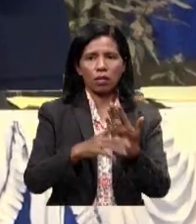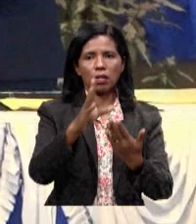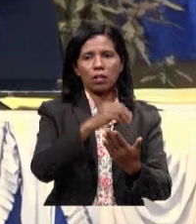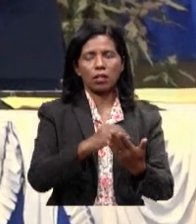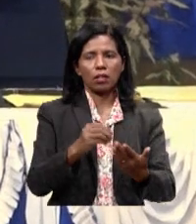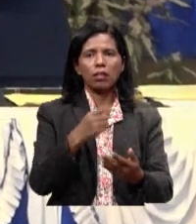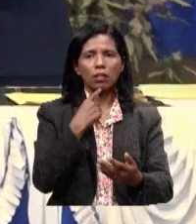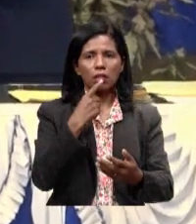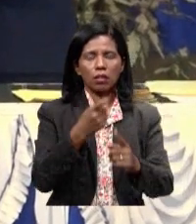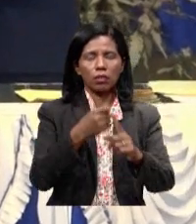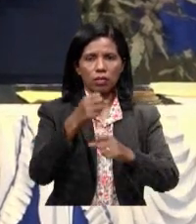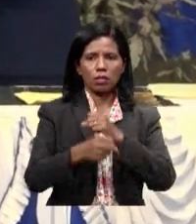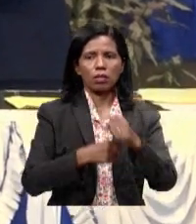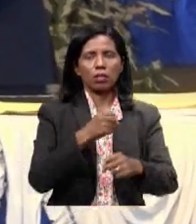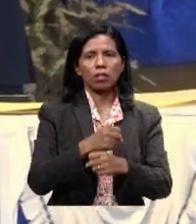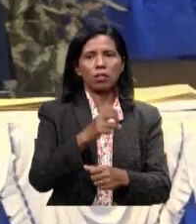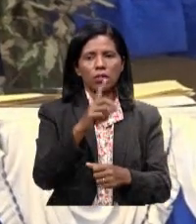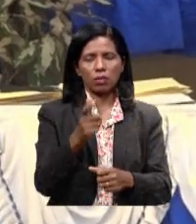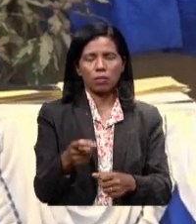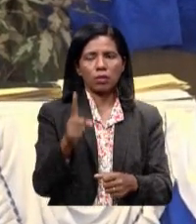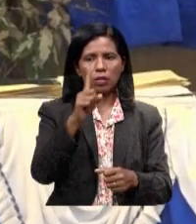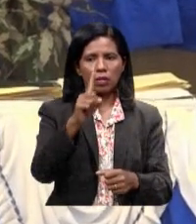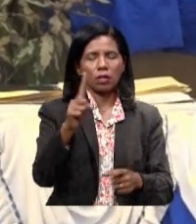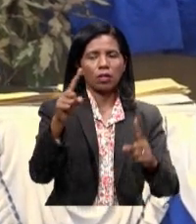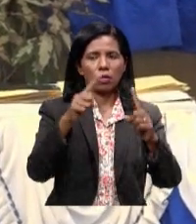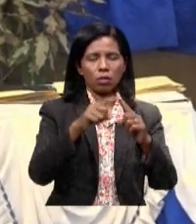parcial ne, usitina ring rua, rua nulurasing ida, to ring rua,